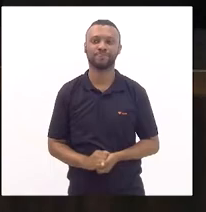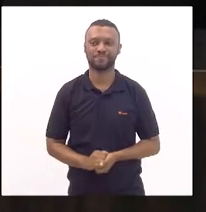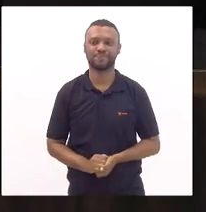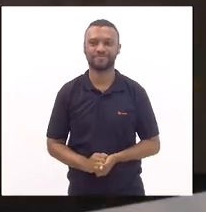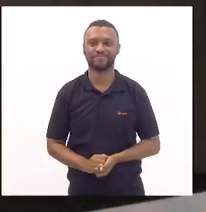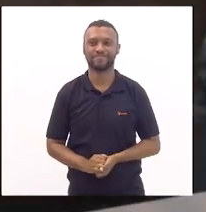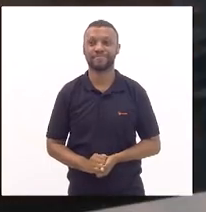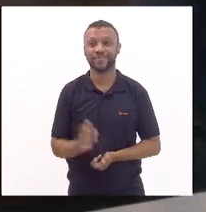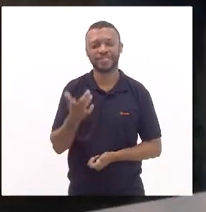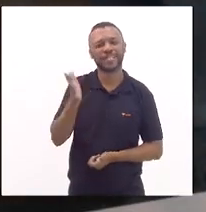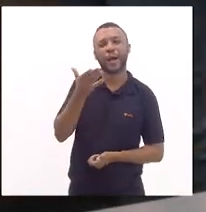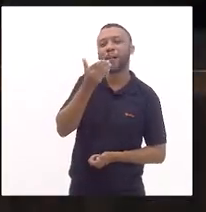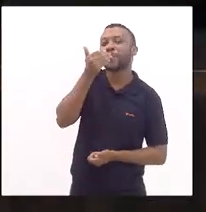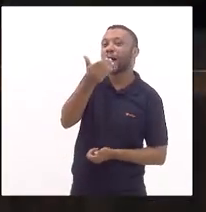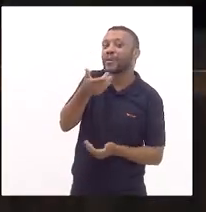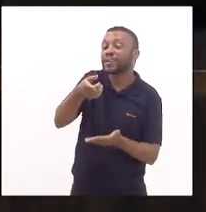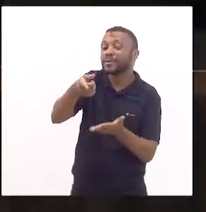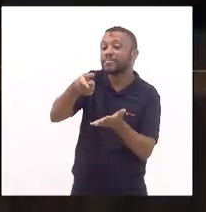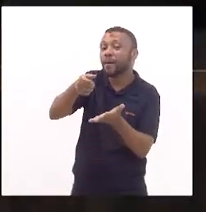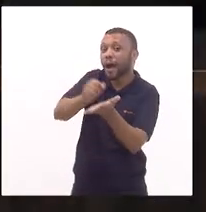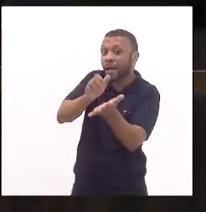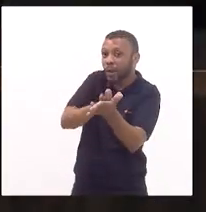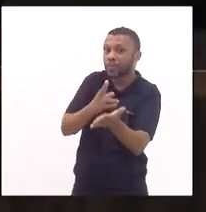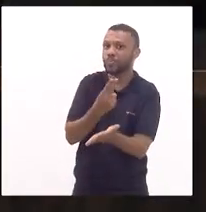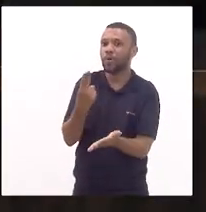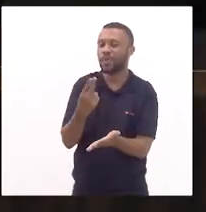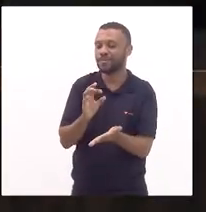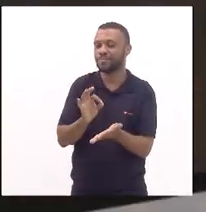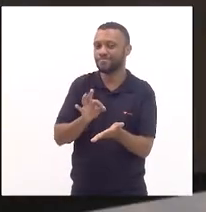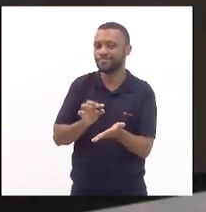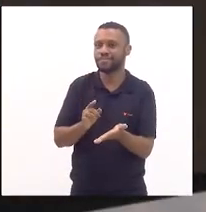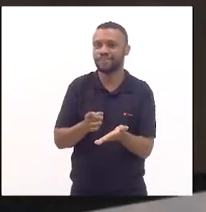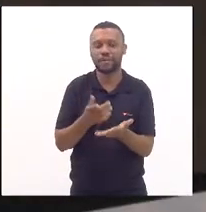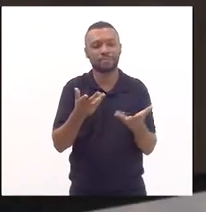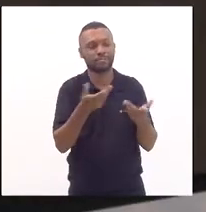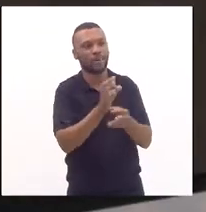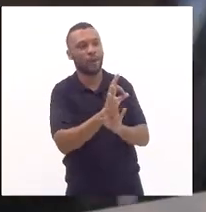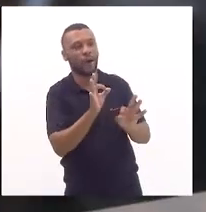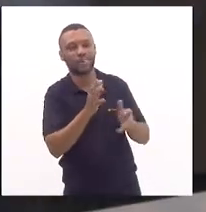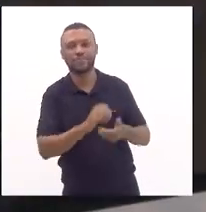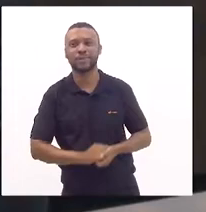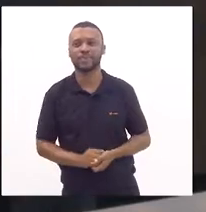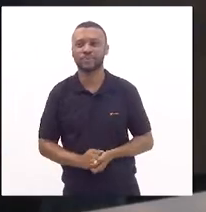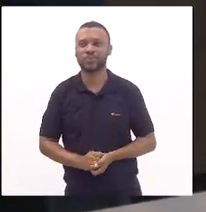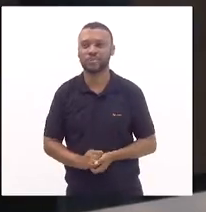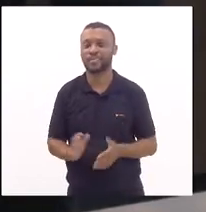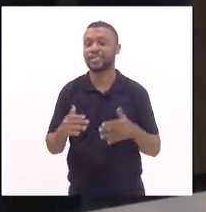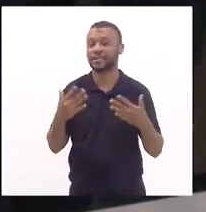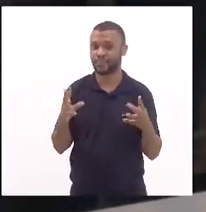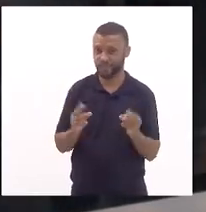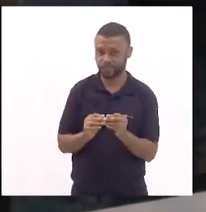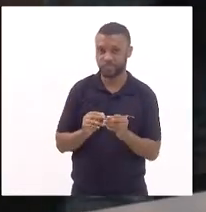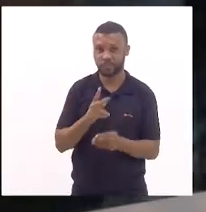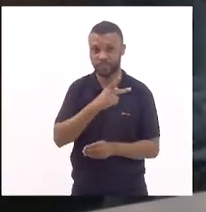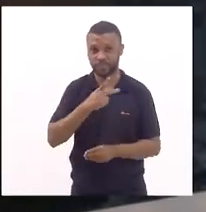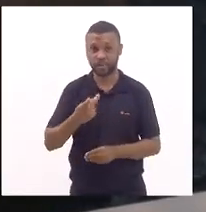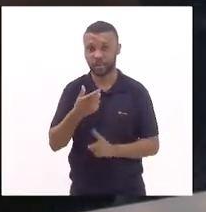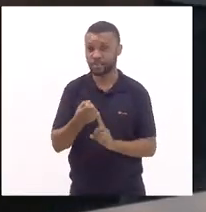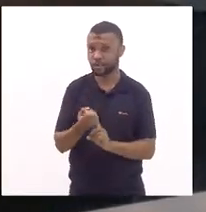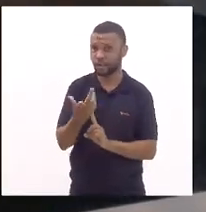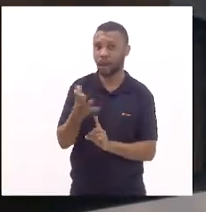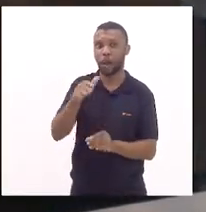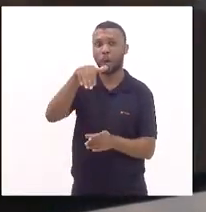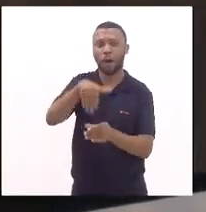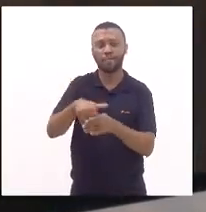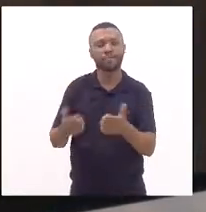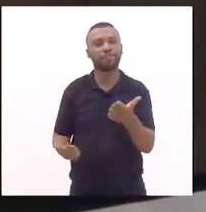Já peço aí que rabisca a gente não, ao final vamos fazê-lo. Maravilha. Tá? É, então, aqui, presidente, para declarar, obviamente,